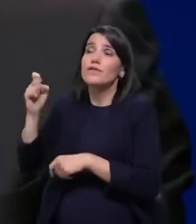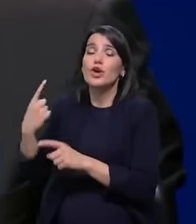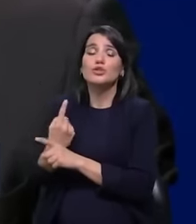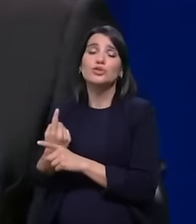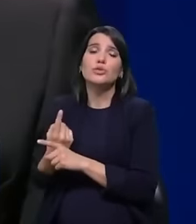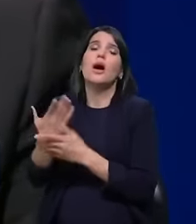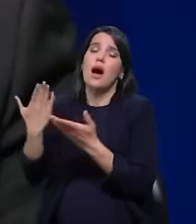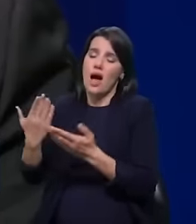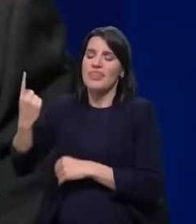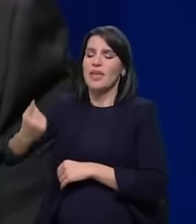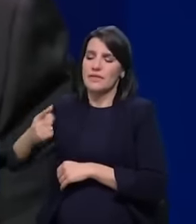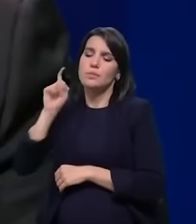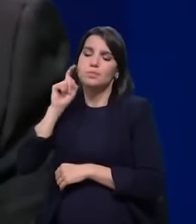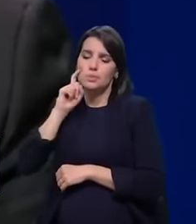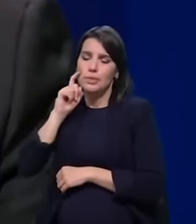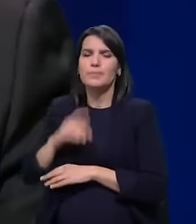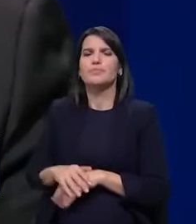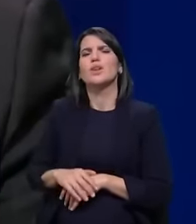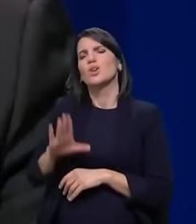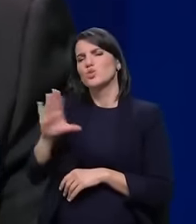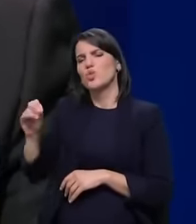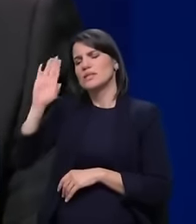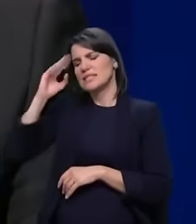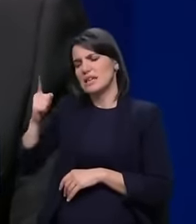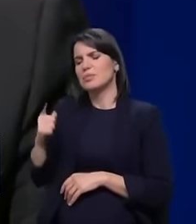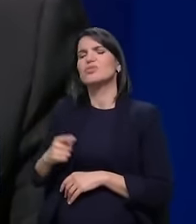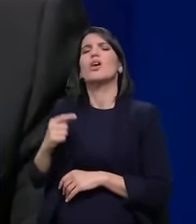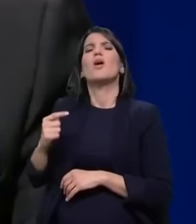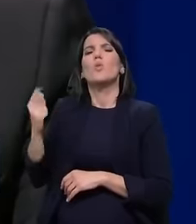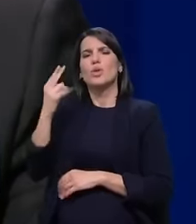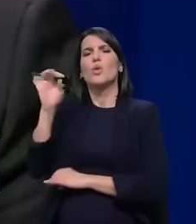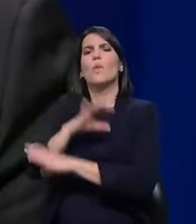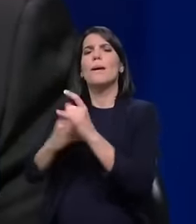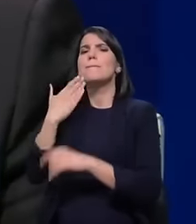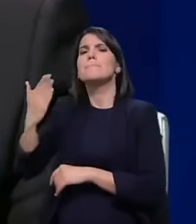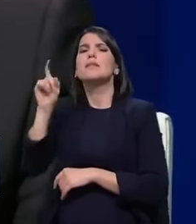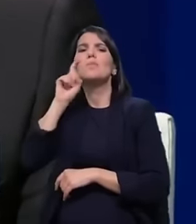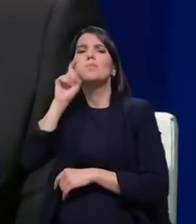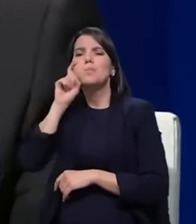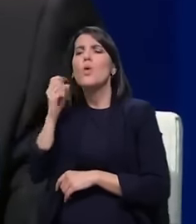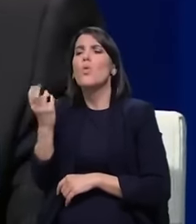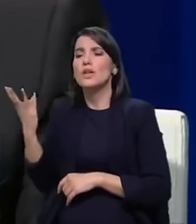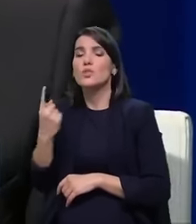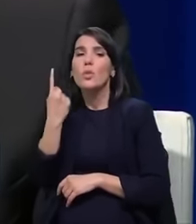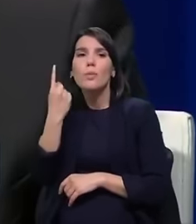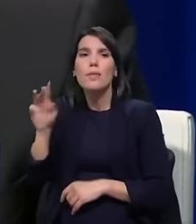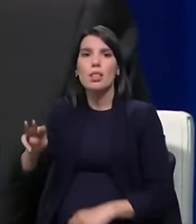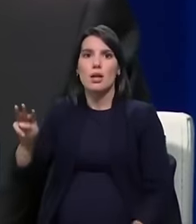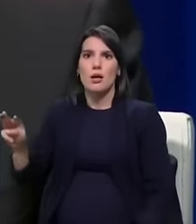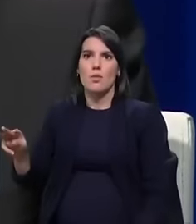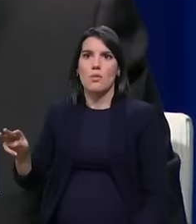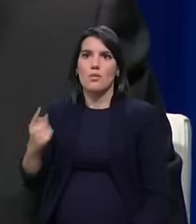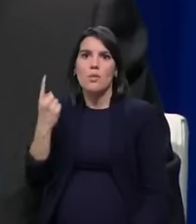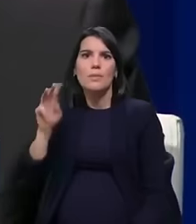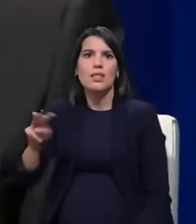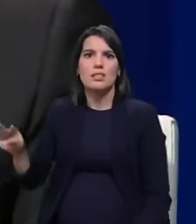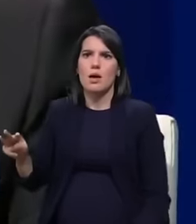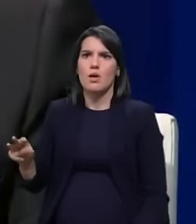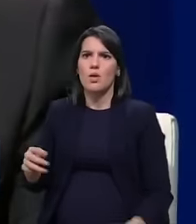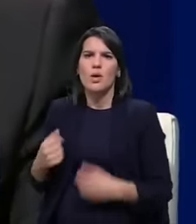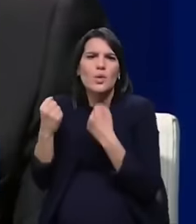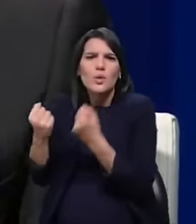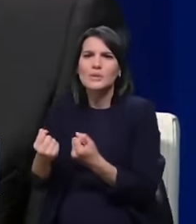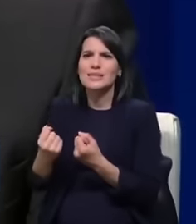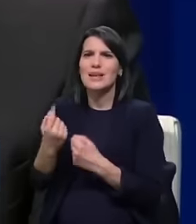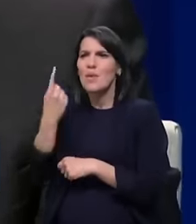esse dever de proteção. João, sabe quanto é que a União Europeia teve pedidos de asilo o ano passado? 1 milhão. Não há bloco no mundo que aguente receber